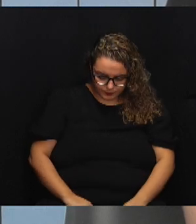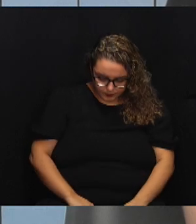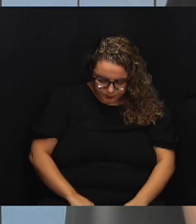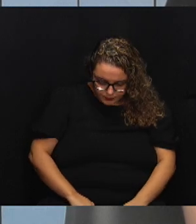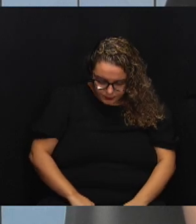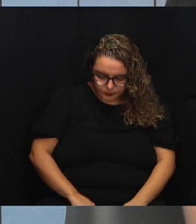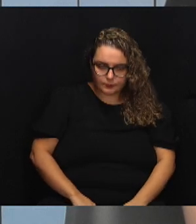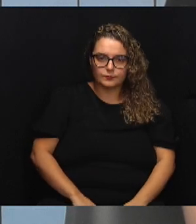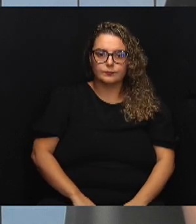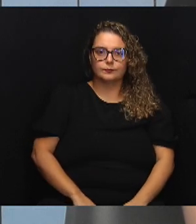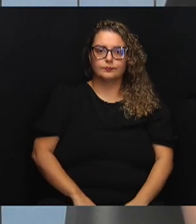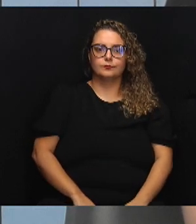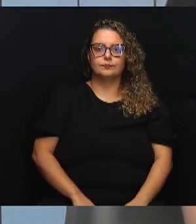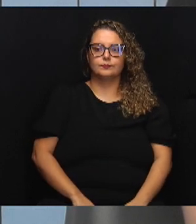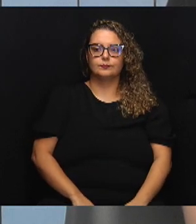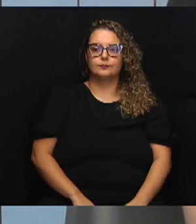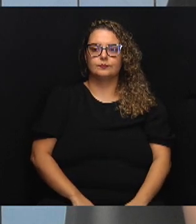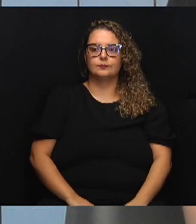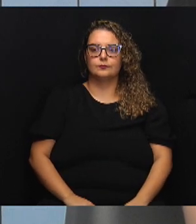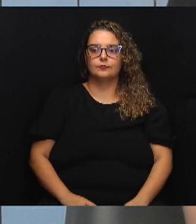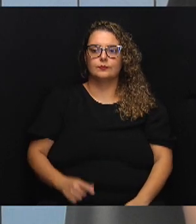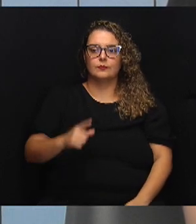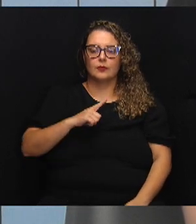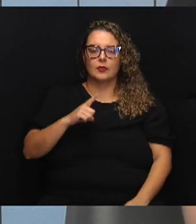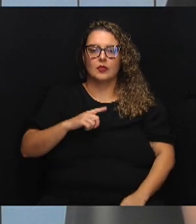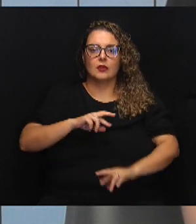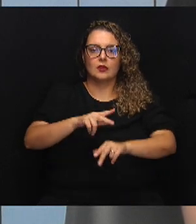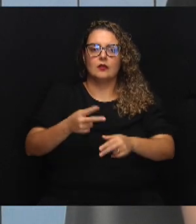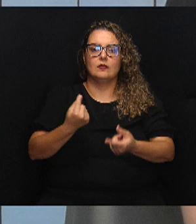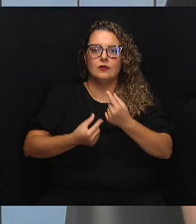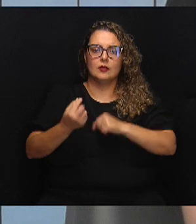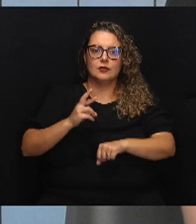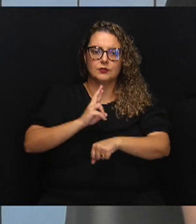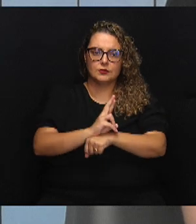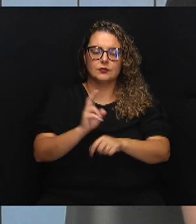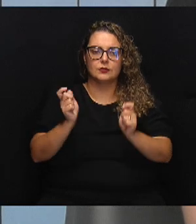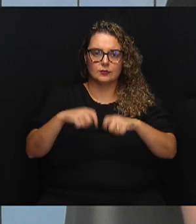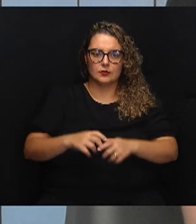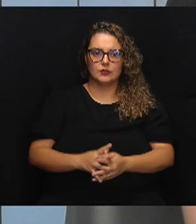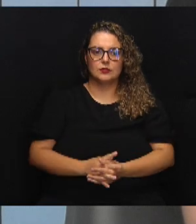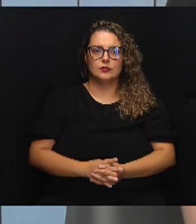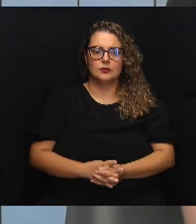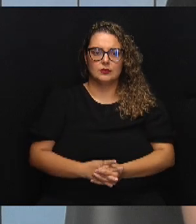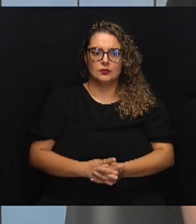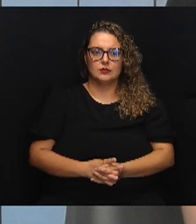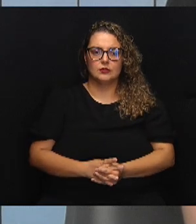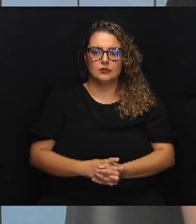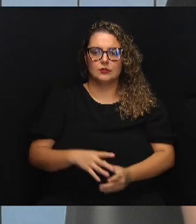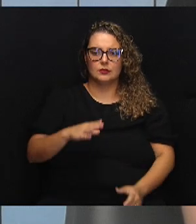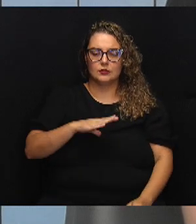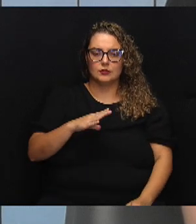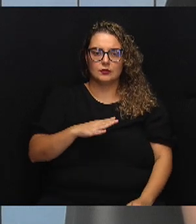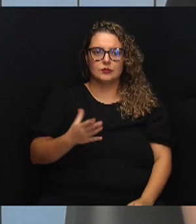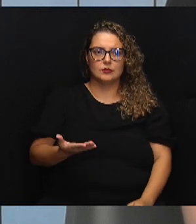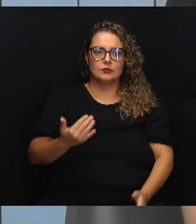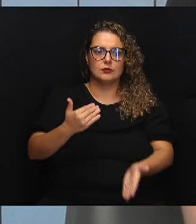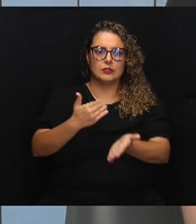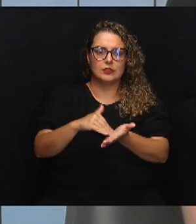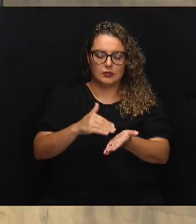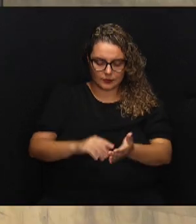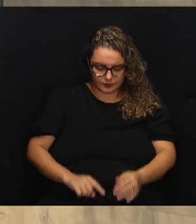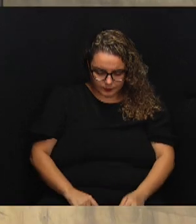assim, que tem muitos recursos que é possível, né, o município destinar para a secretaria